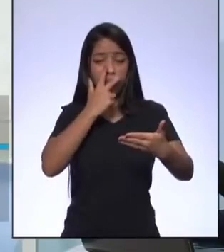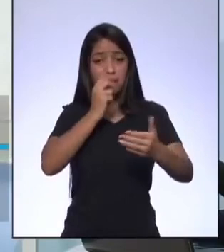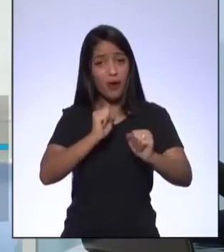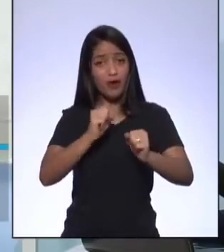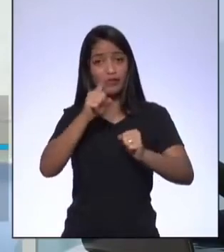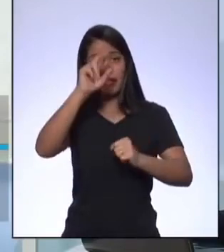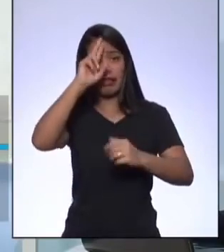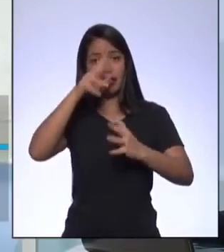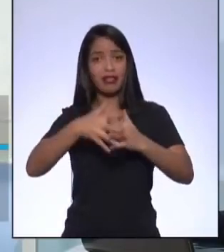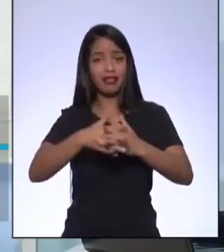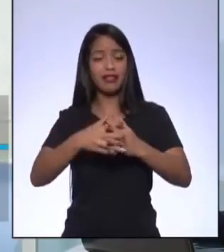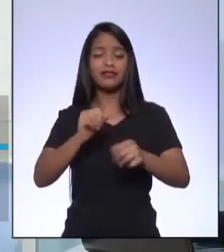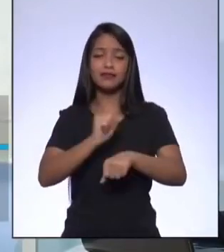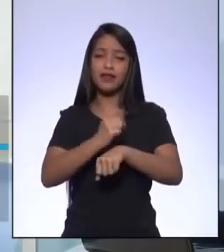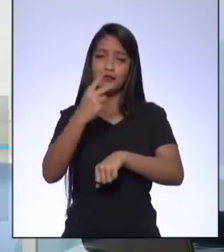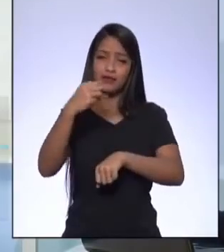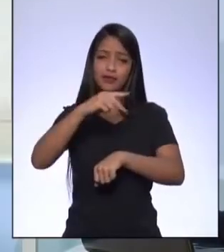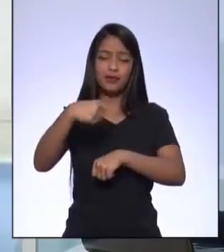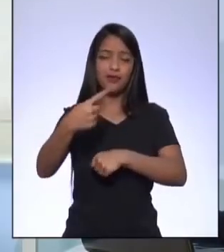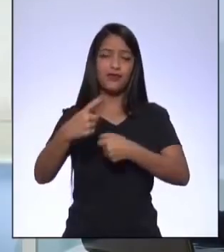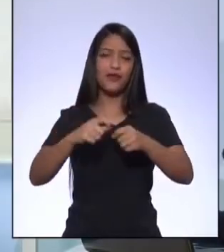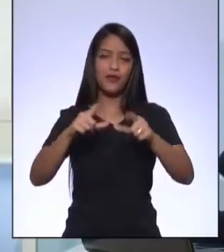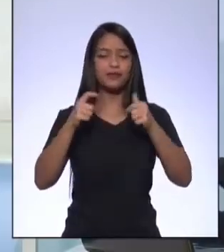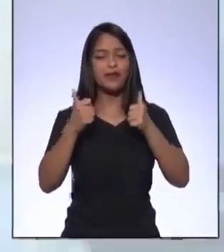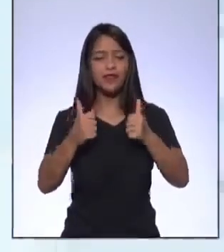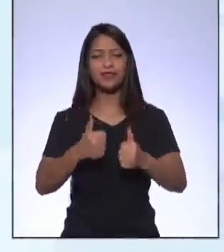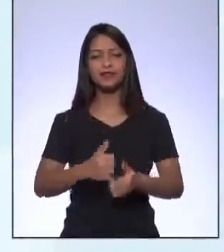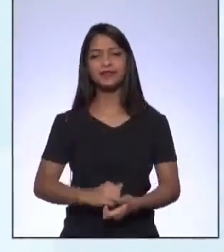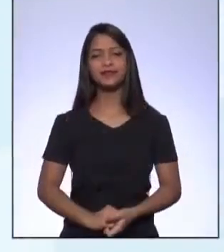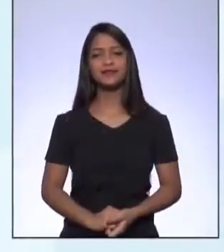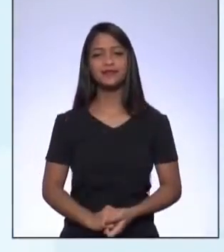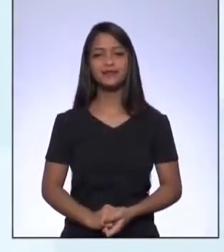com isso aí. 2 minutinhos para você e a gente já volta. Beleza, vamos lá. Vamos lá.